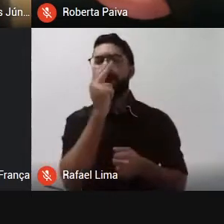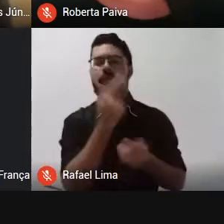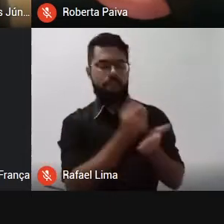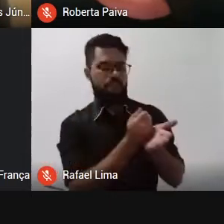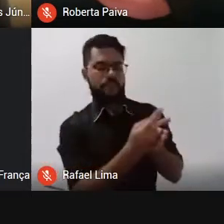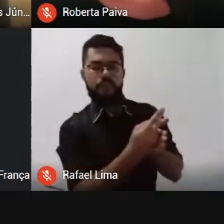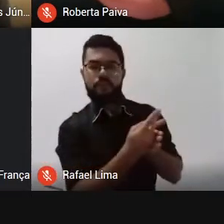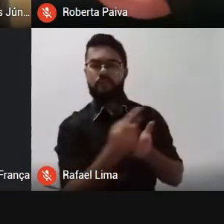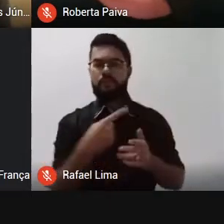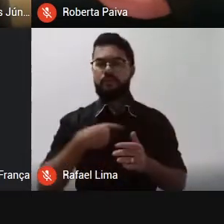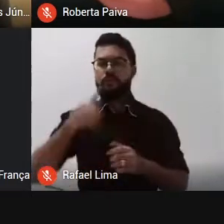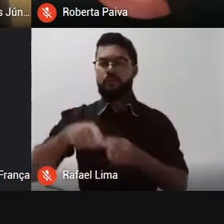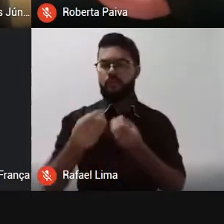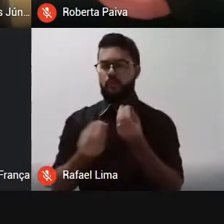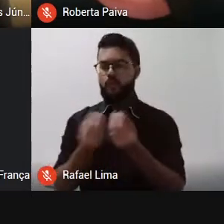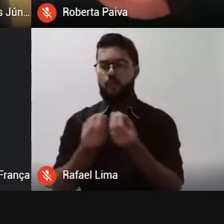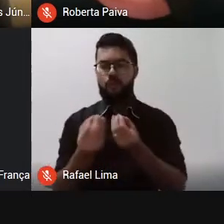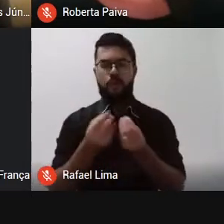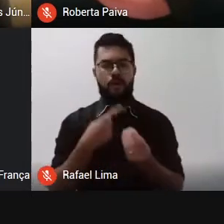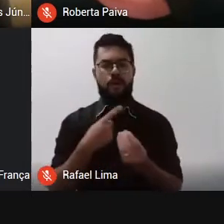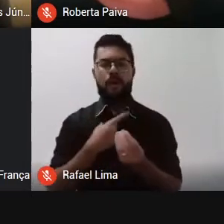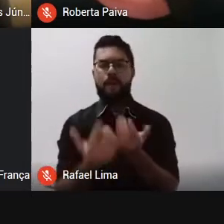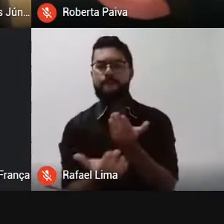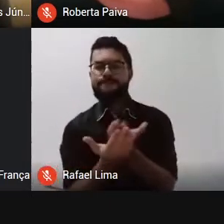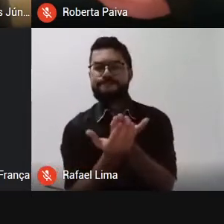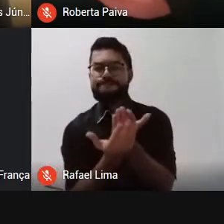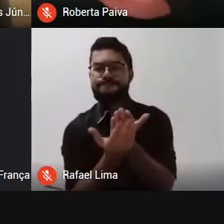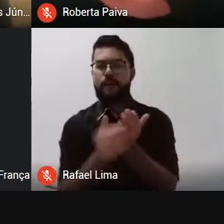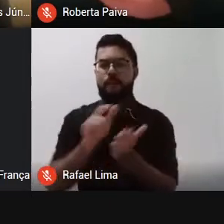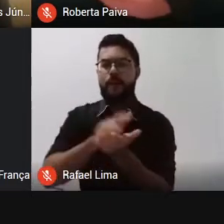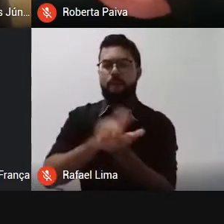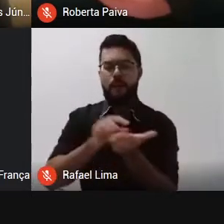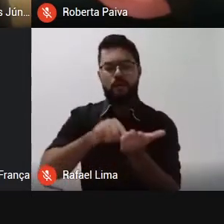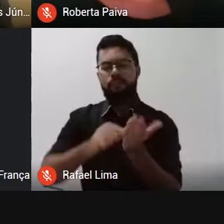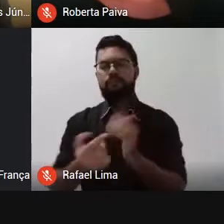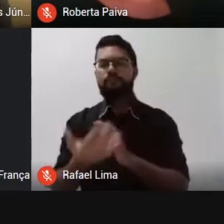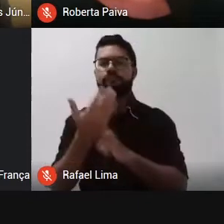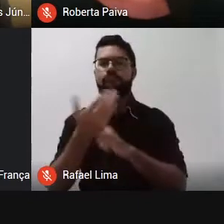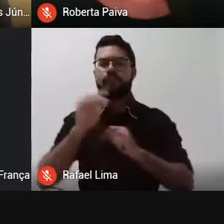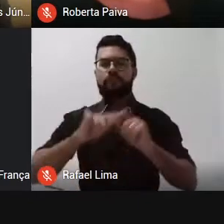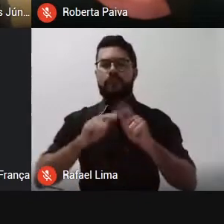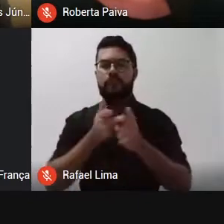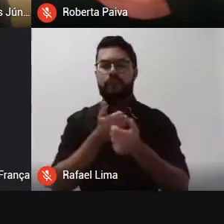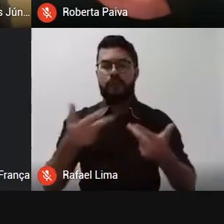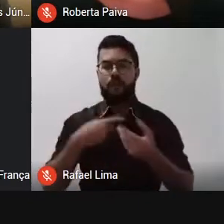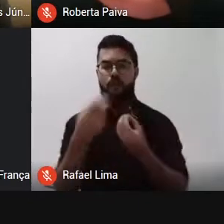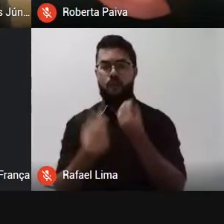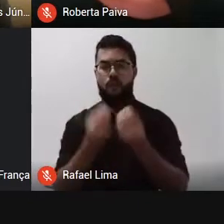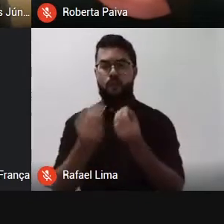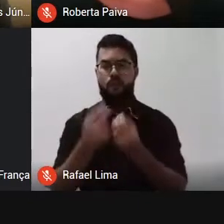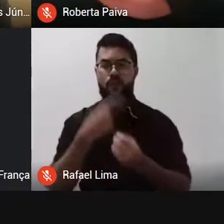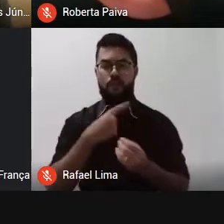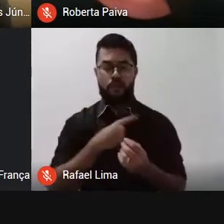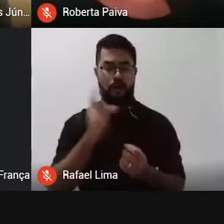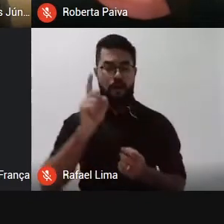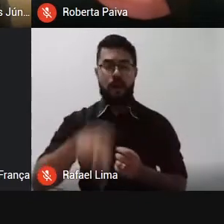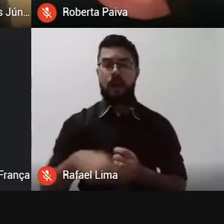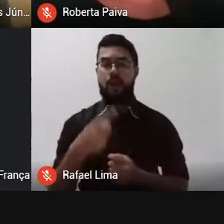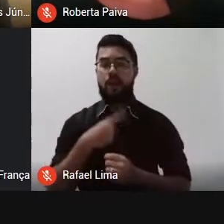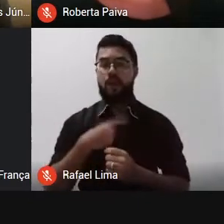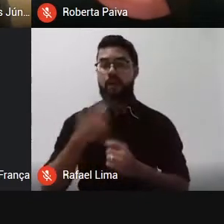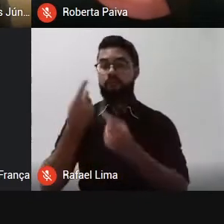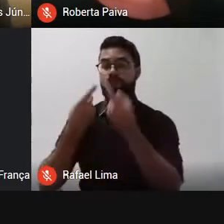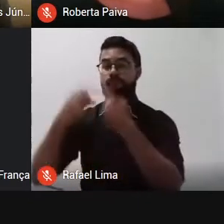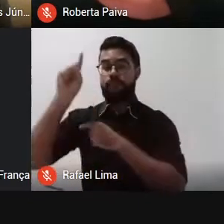a apostila dele, o modelo dele, para que auxilie na disciplina de projeto arquitetônico, em que ele vai desenvolver um projeto com